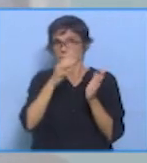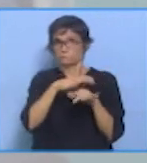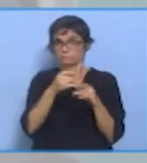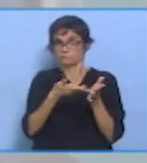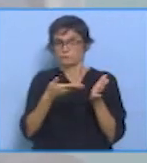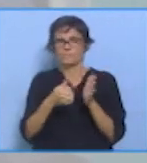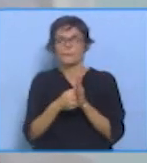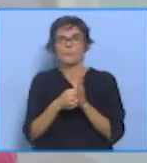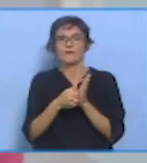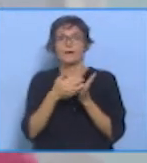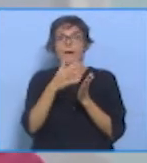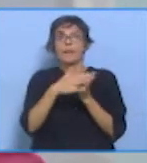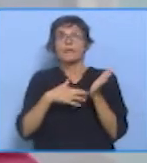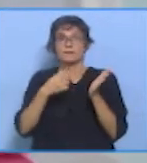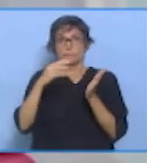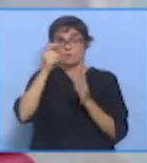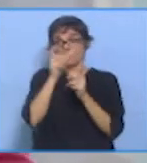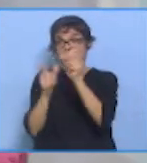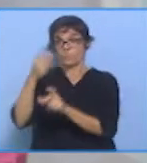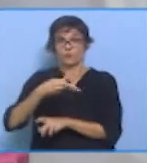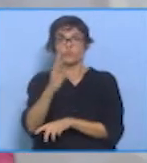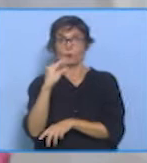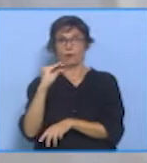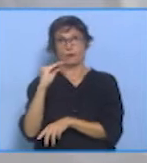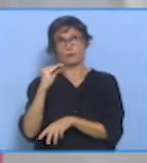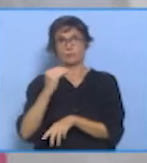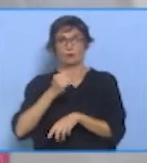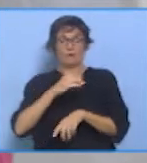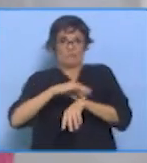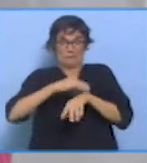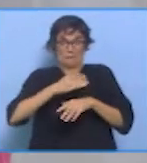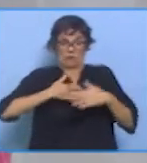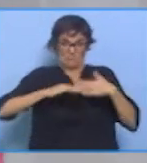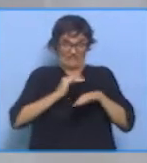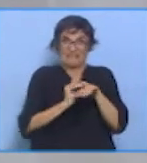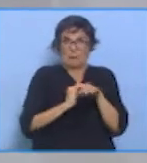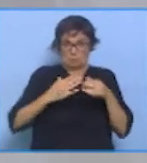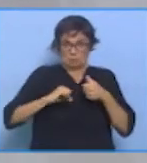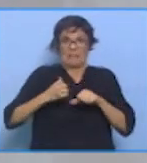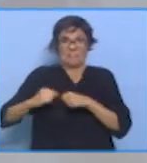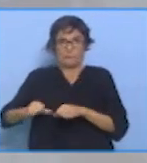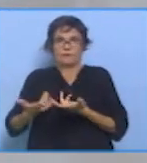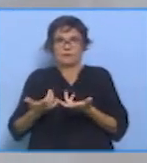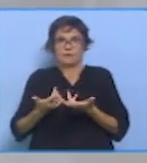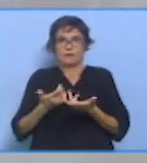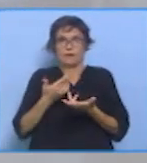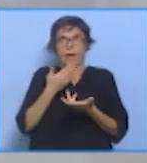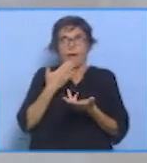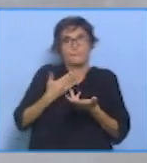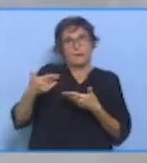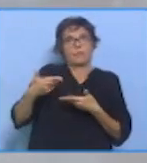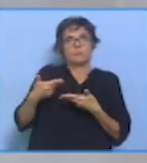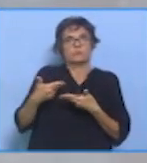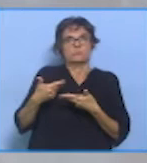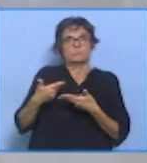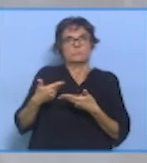leprosos, claro, estão à espera que Deus os possa curar, que Jesus os possa curar, são curados. E depois